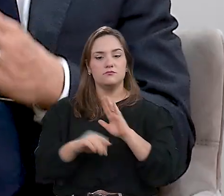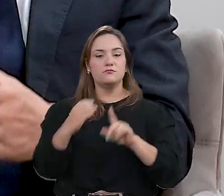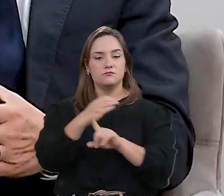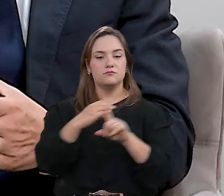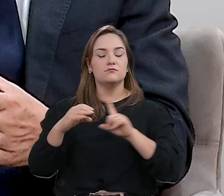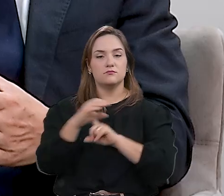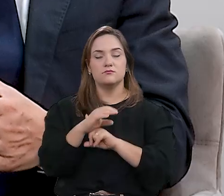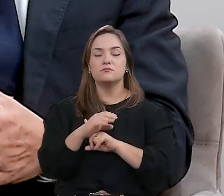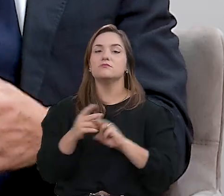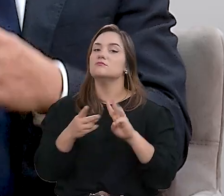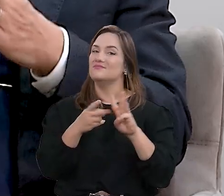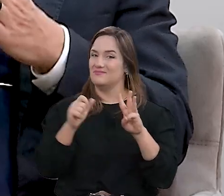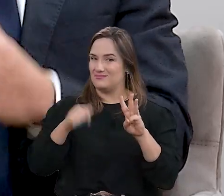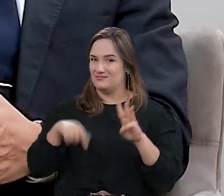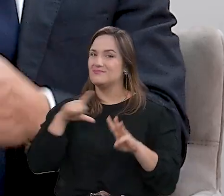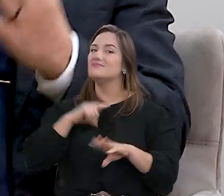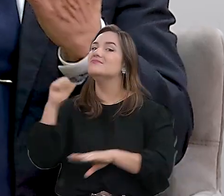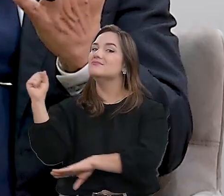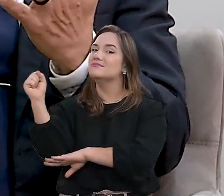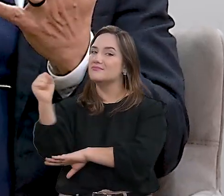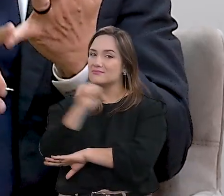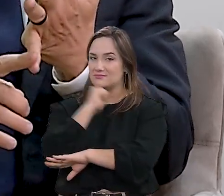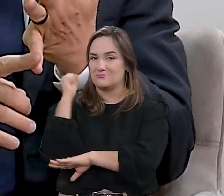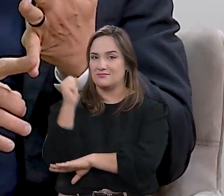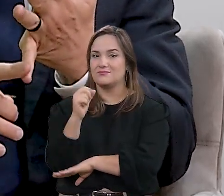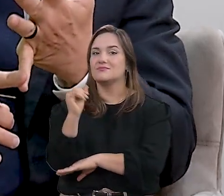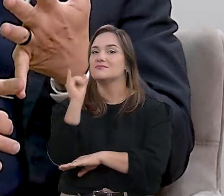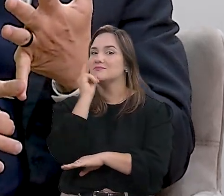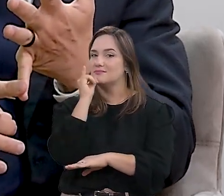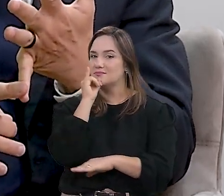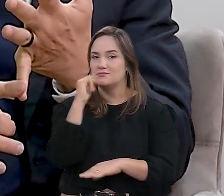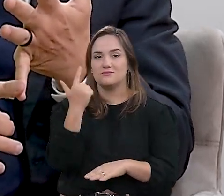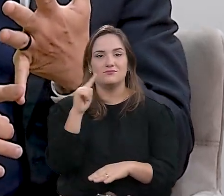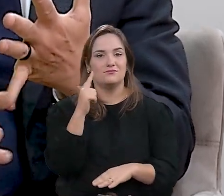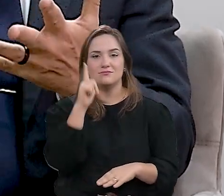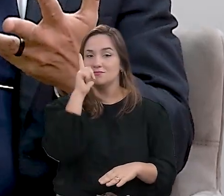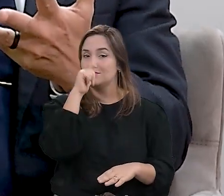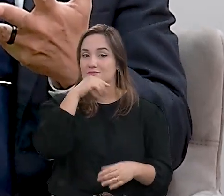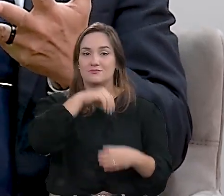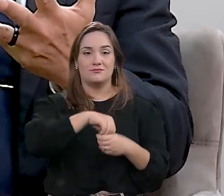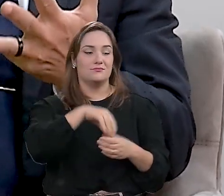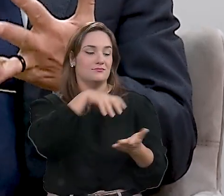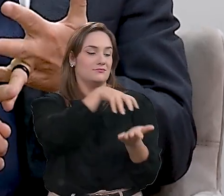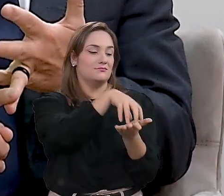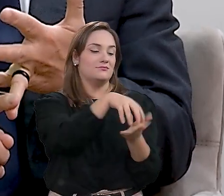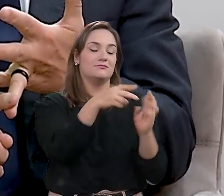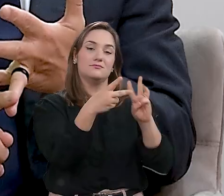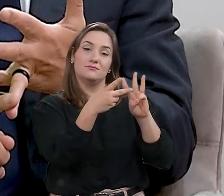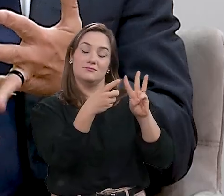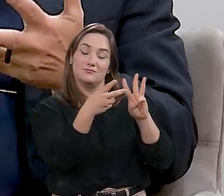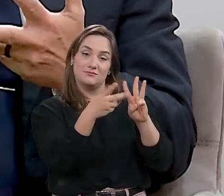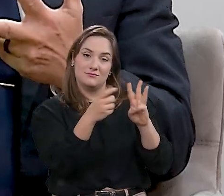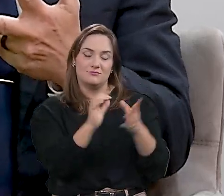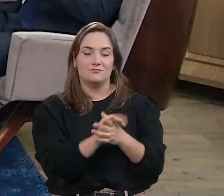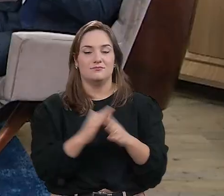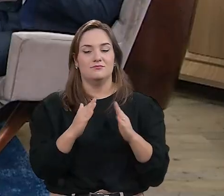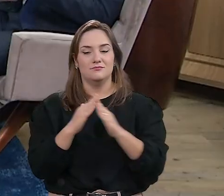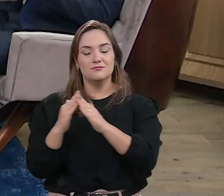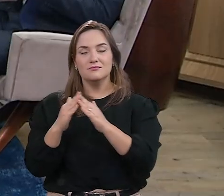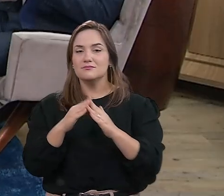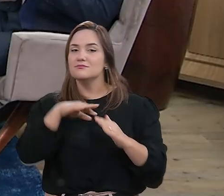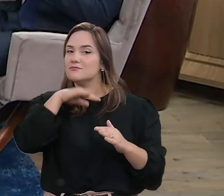situações graves, né? Começando com a falta de água nas aldeias, né? Habitações precárias,